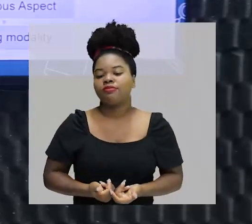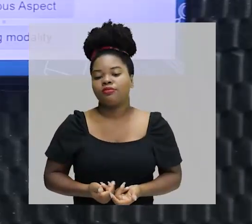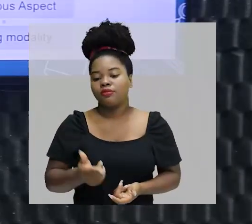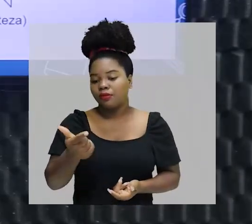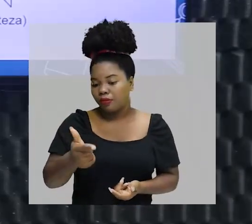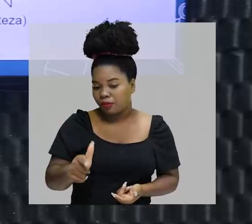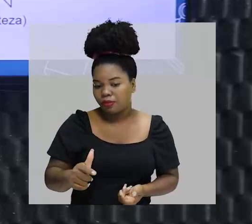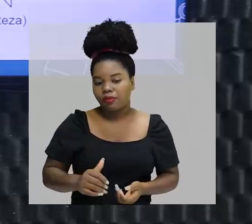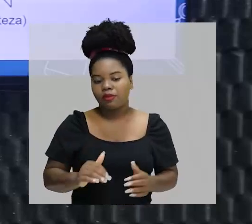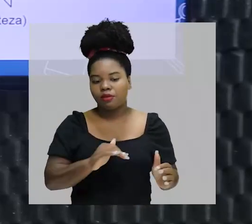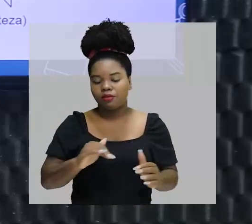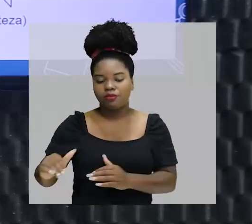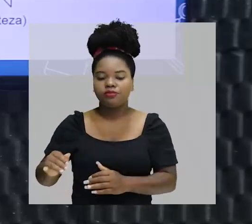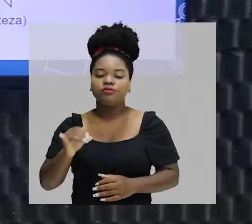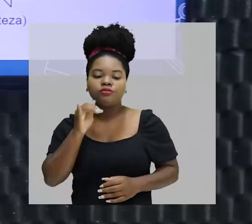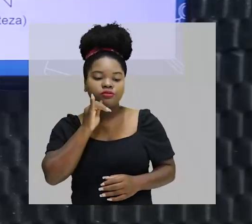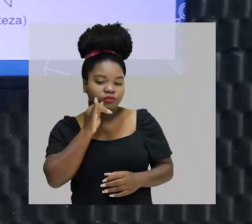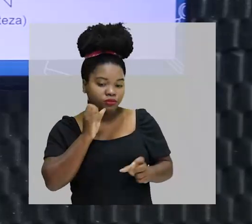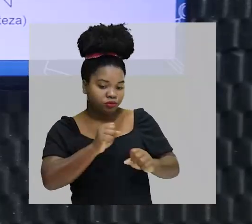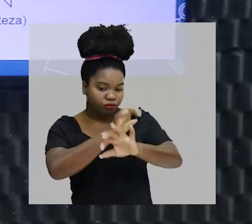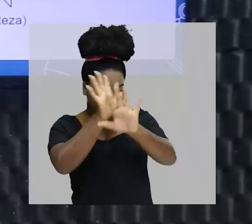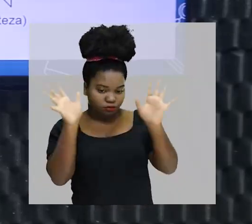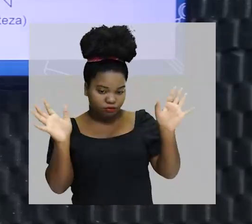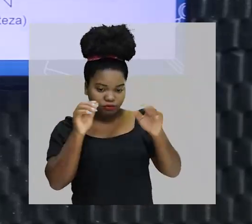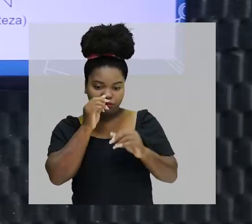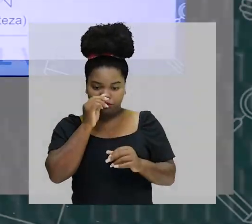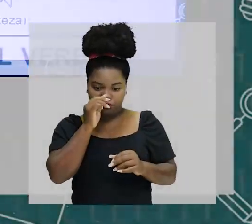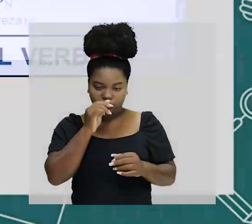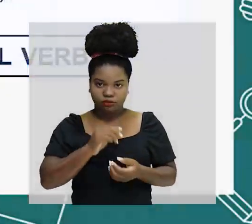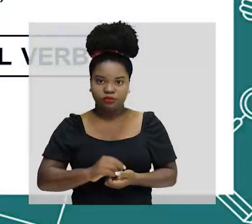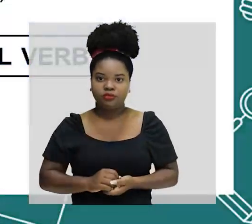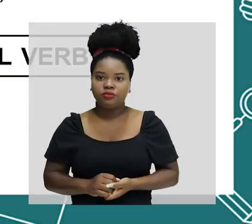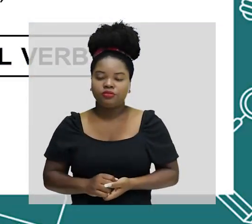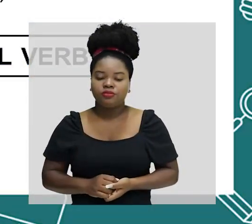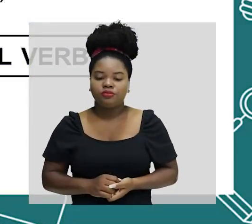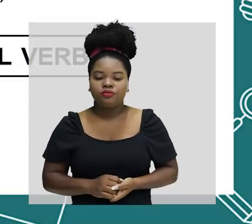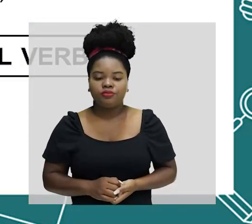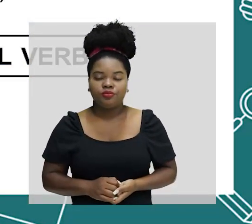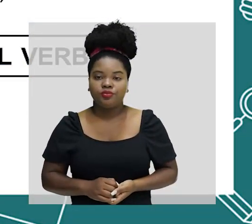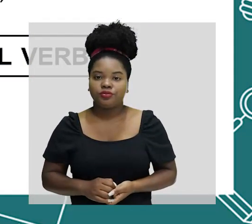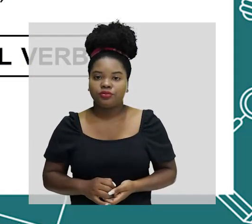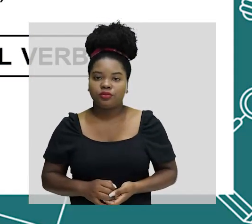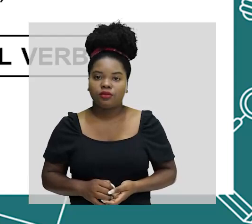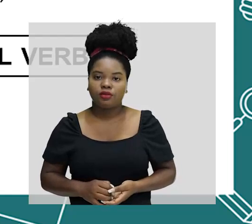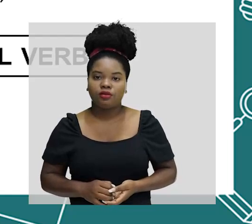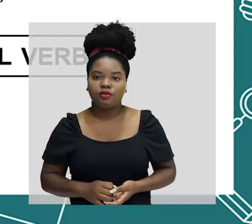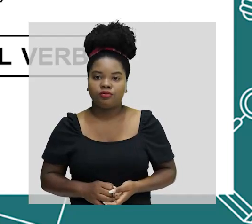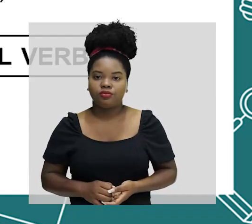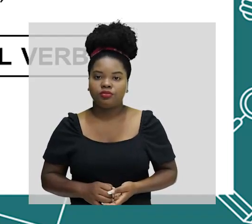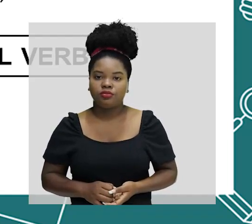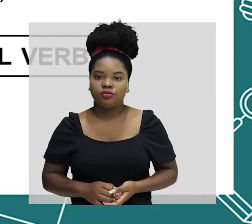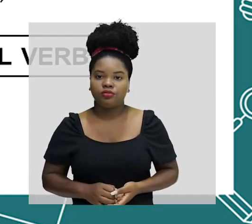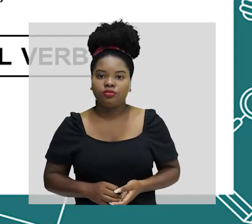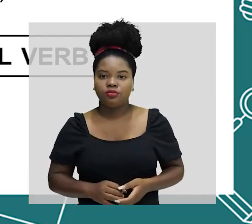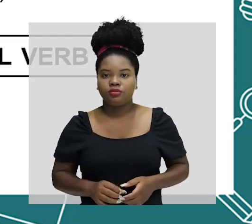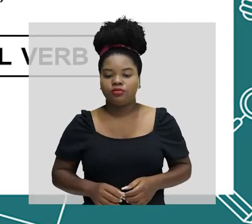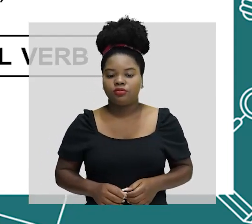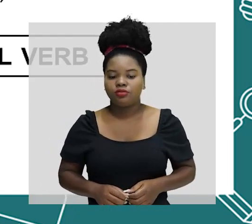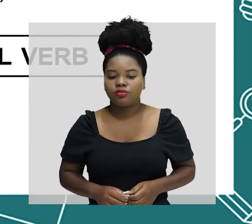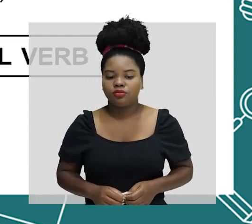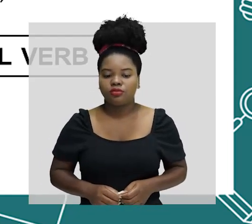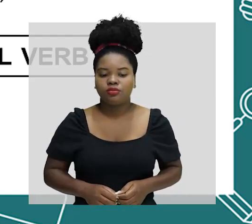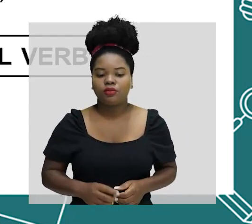em progresso. Olha os exemplos para ficar mais fácil. We have been waiting for the bus for a